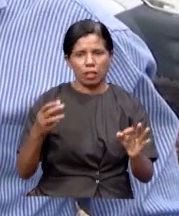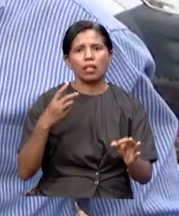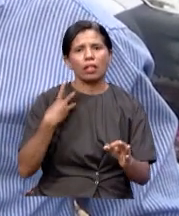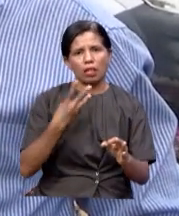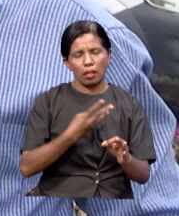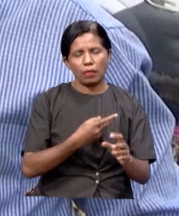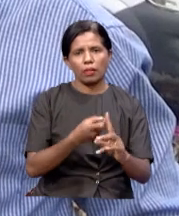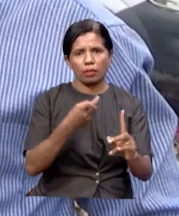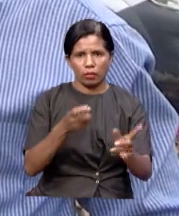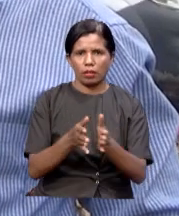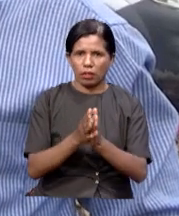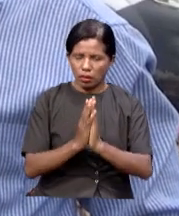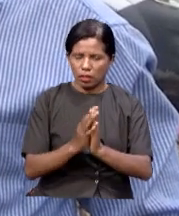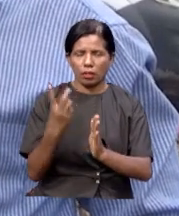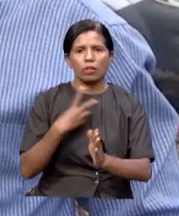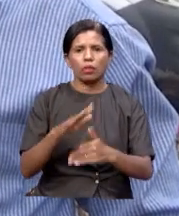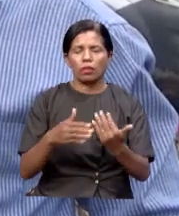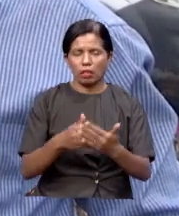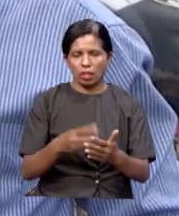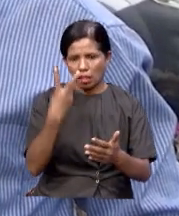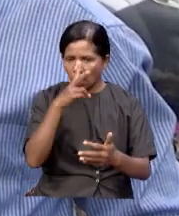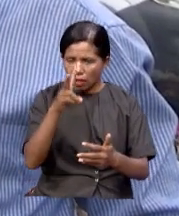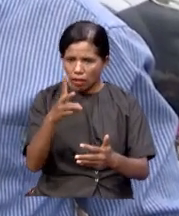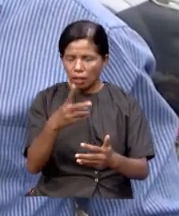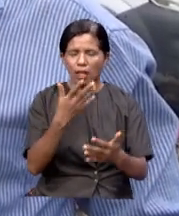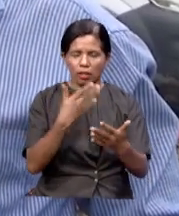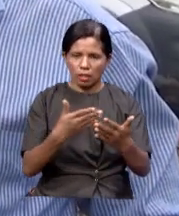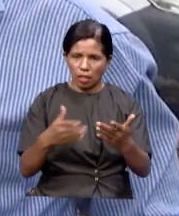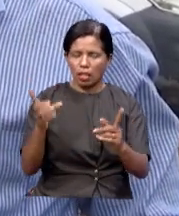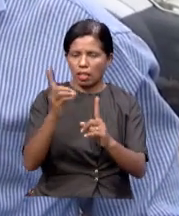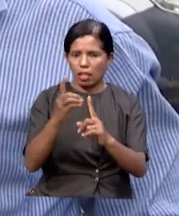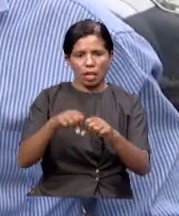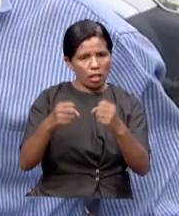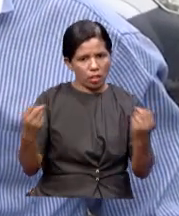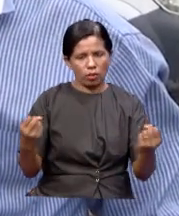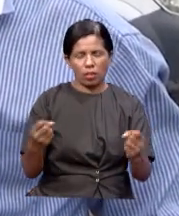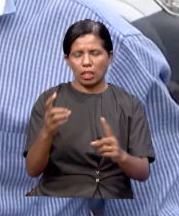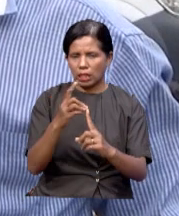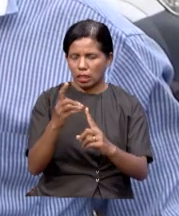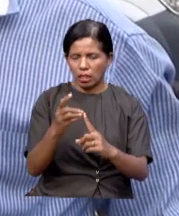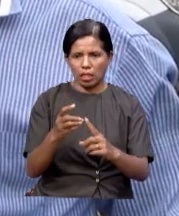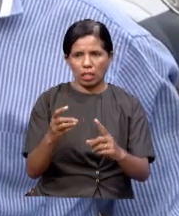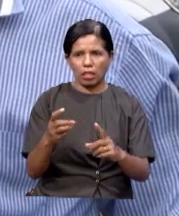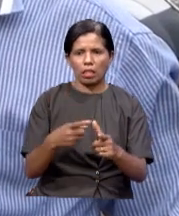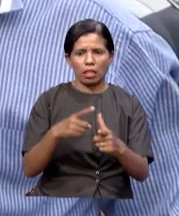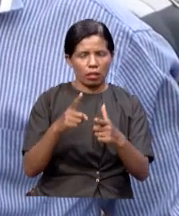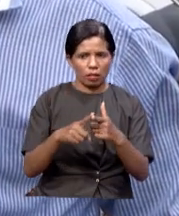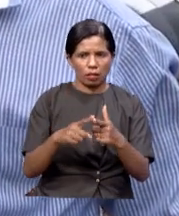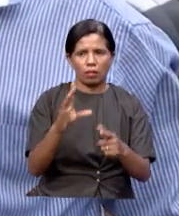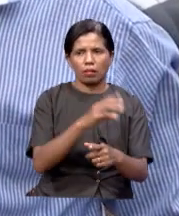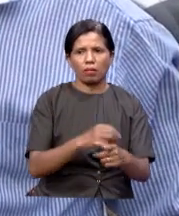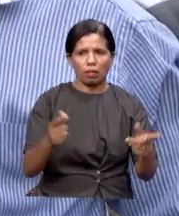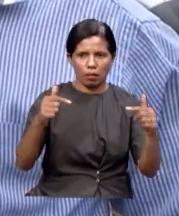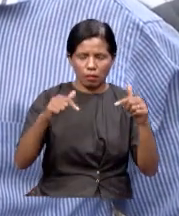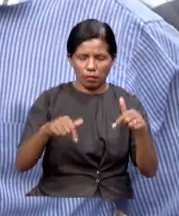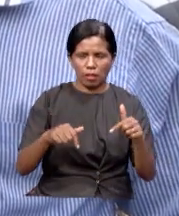usi establishment sir ne ita tu tengi posasing kata sasane kata halo a infoti depois de macabalo em destruição, mas balo